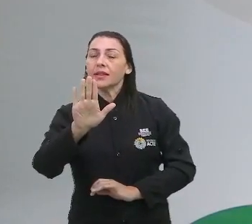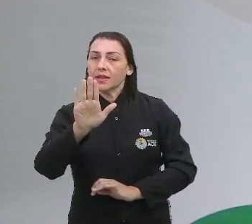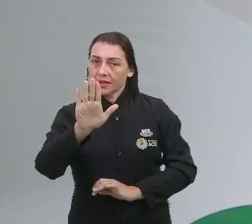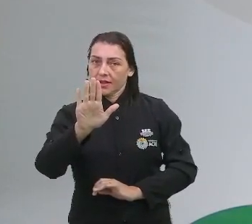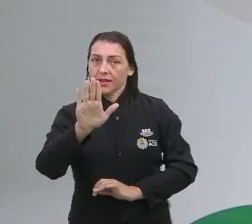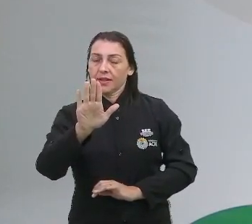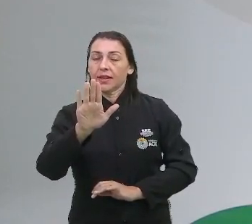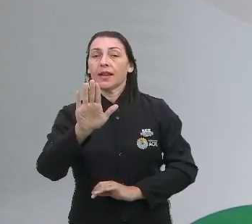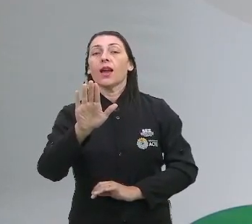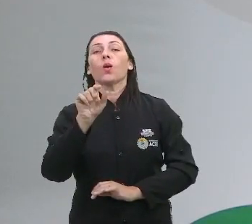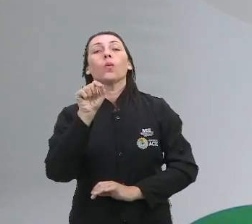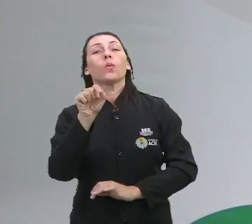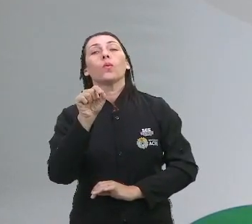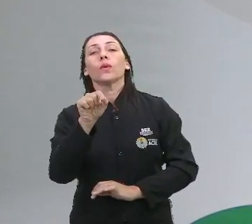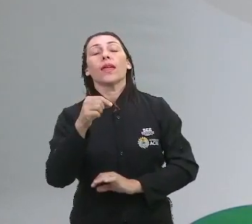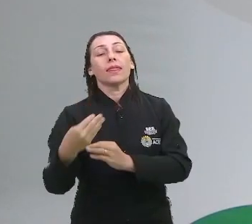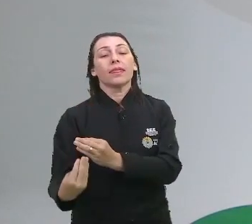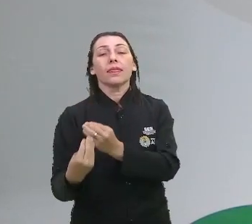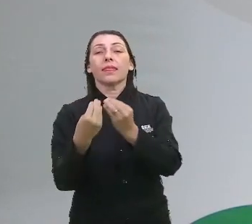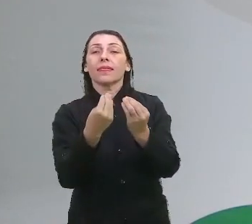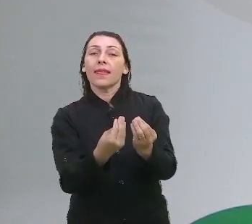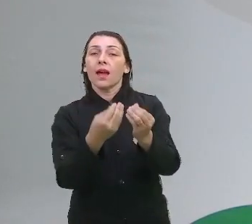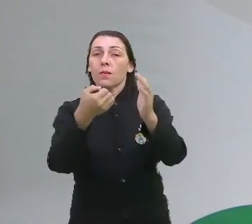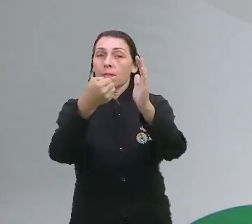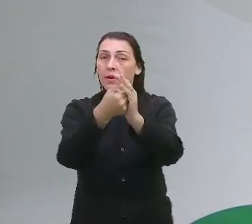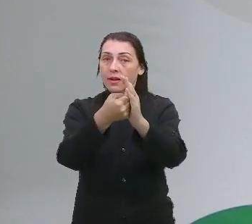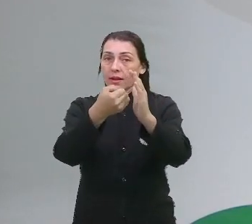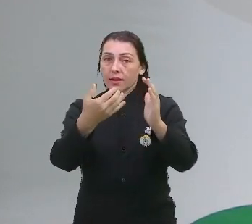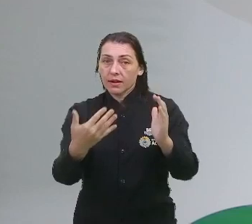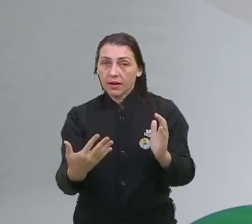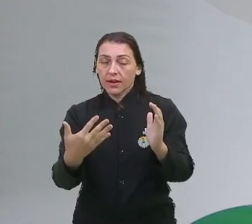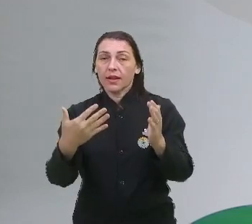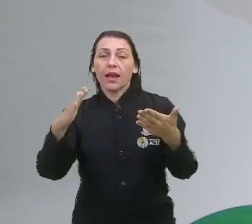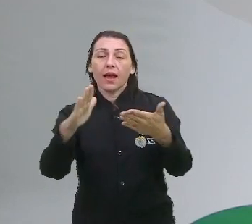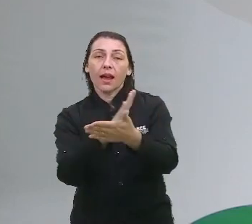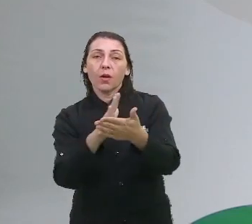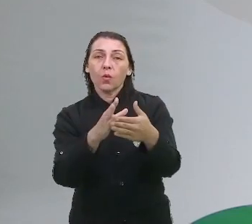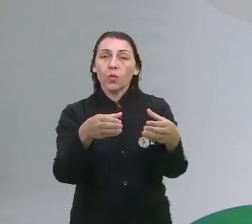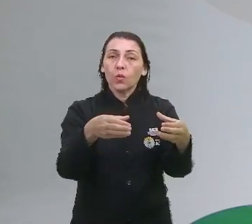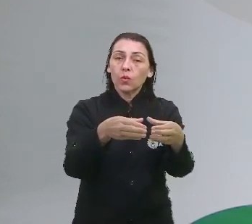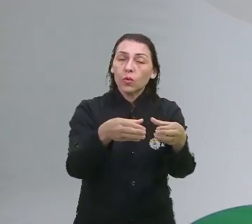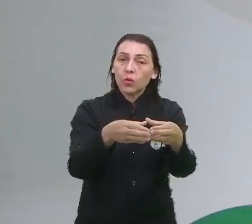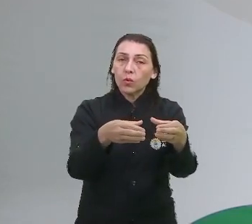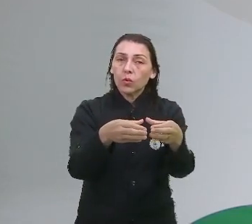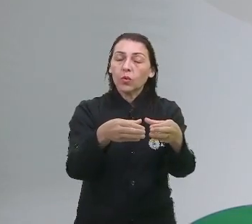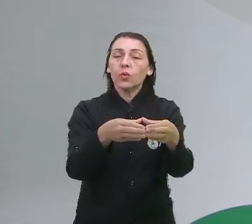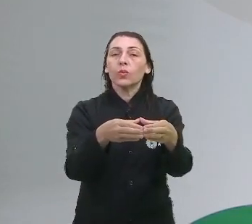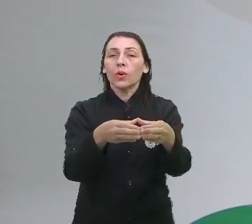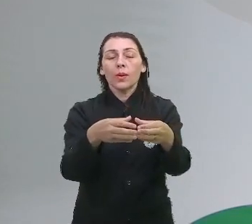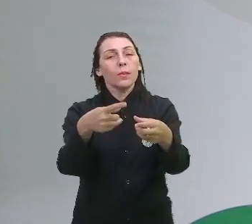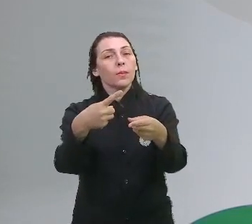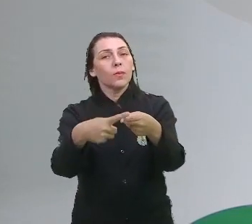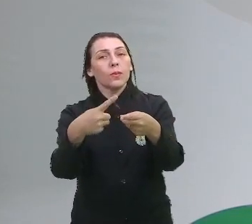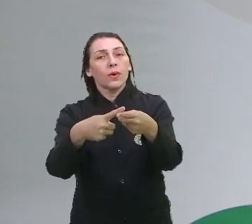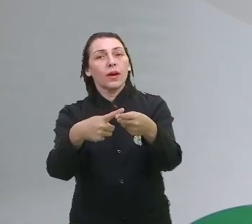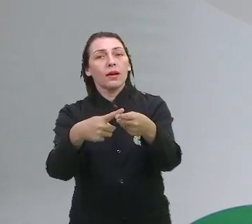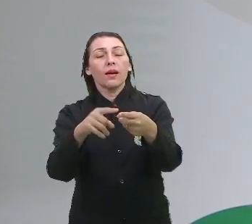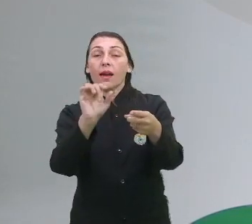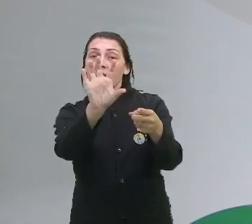é determinar ou atribuir uma característica a determinado grupo, a determinado indivíduo, por